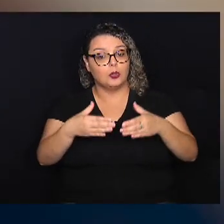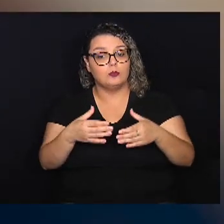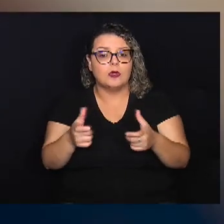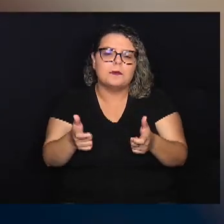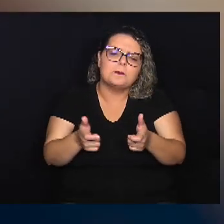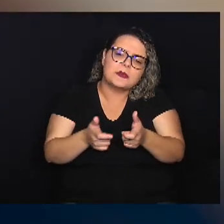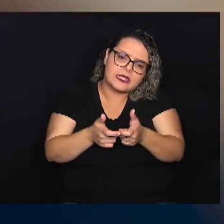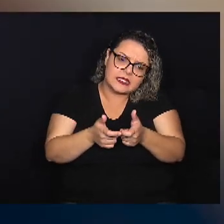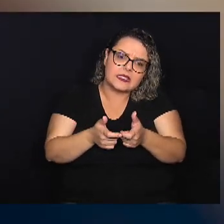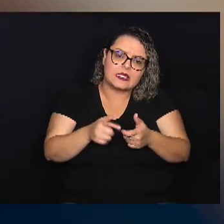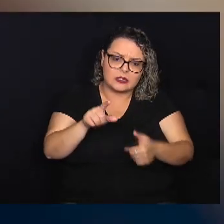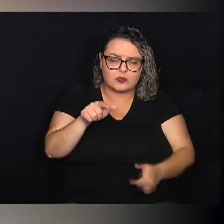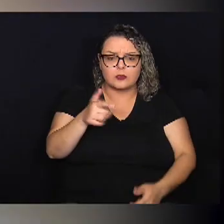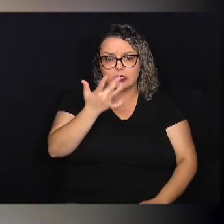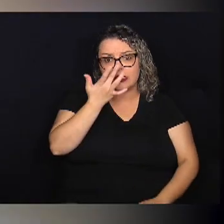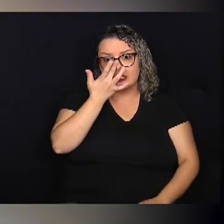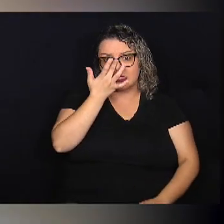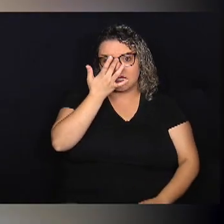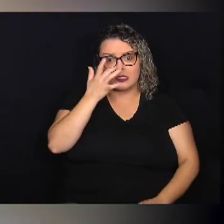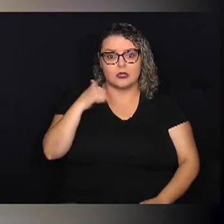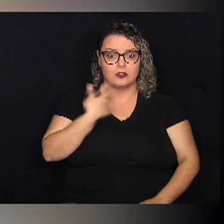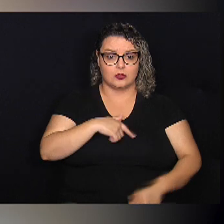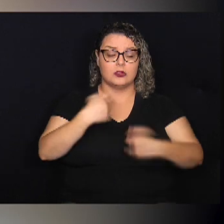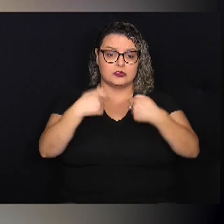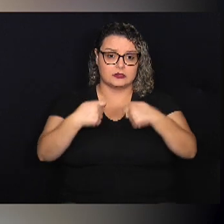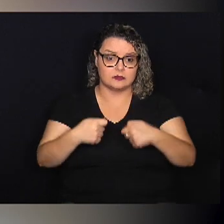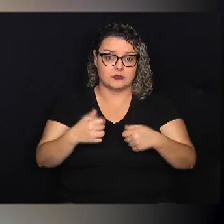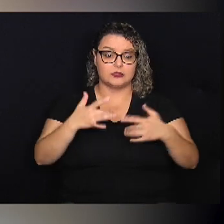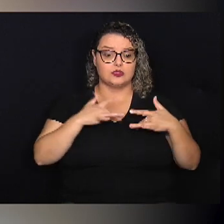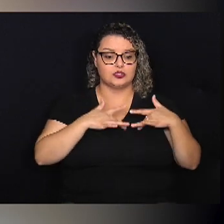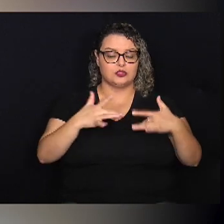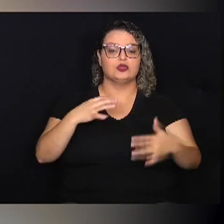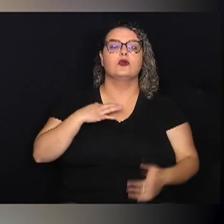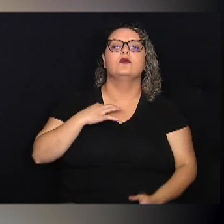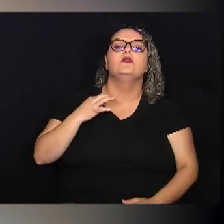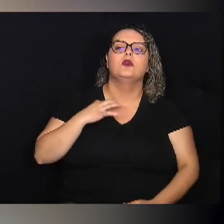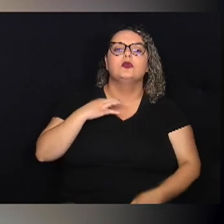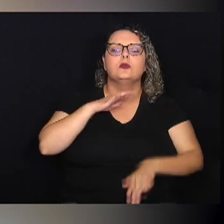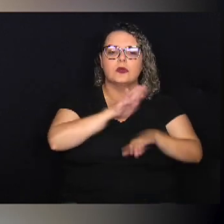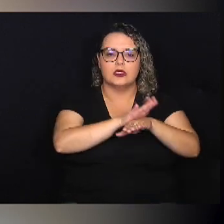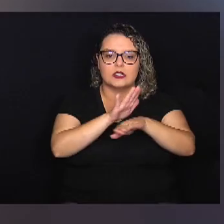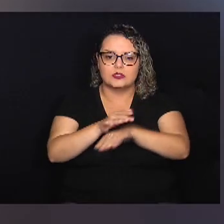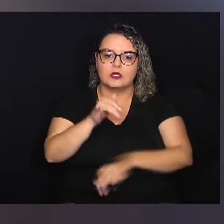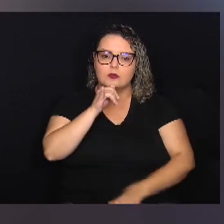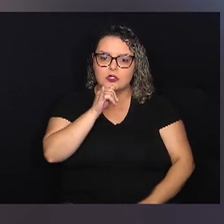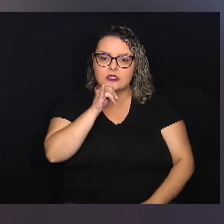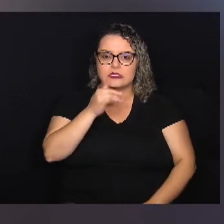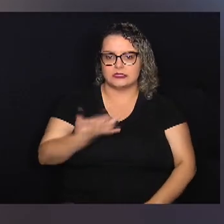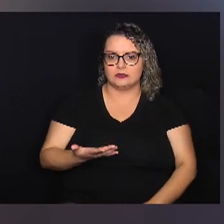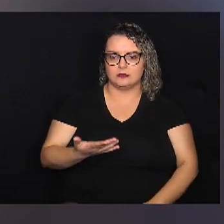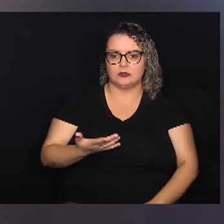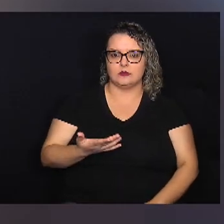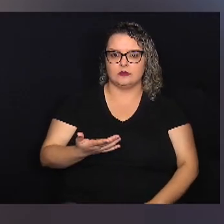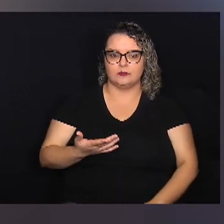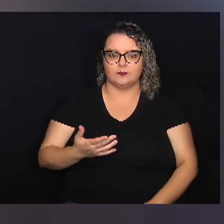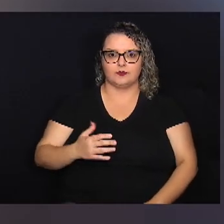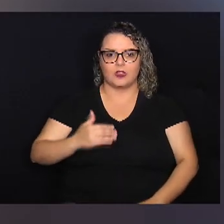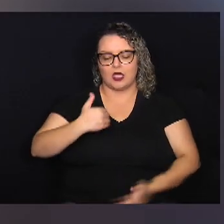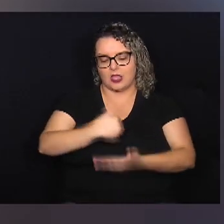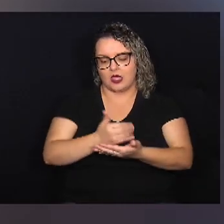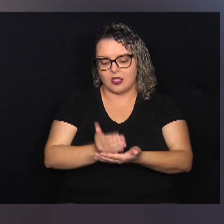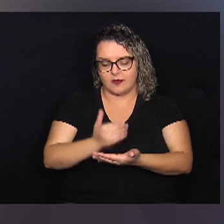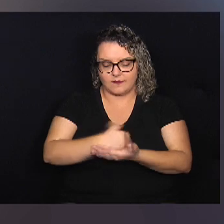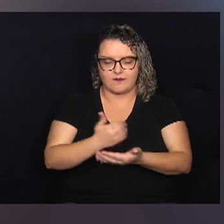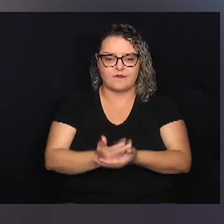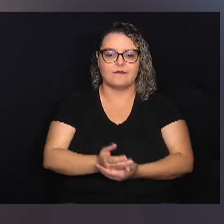pequeno, então a gente precisa de voluntários para ajudar, por exemplo, a cortar as frutas, a servir os